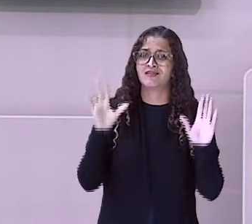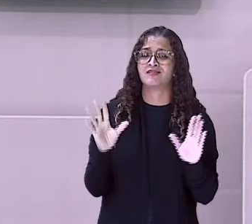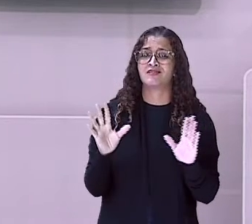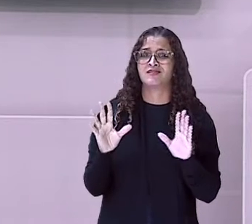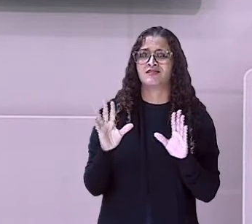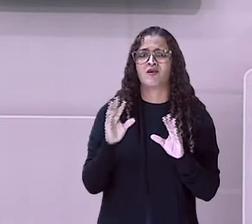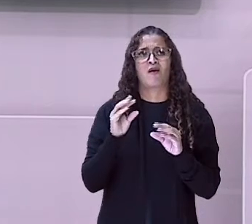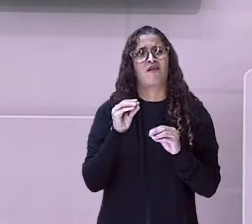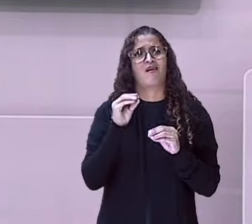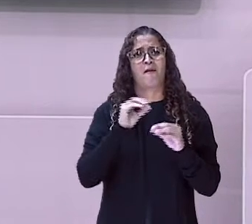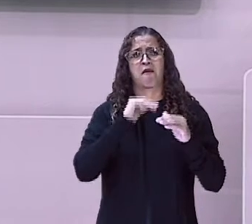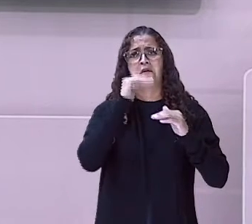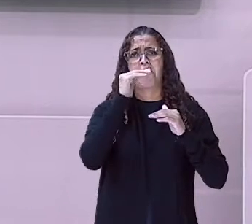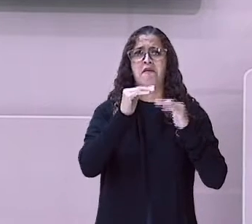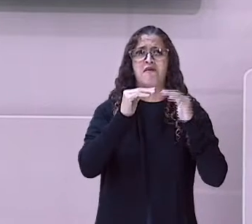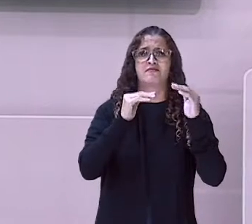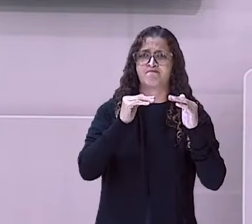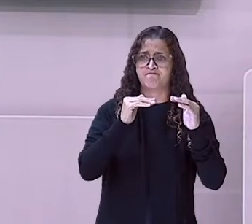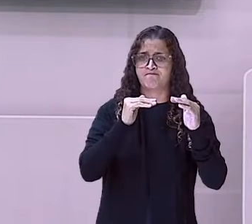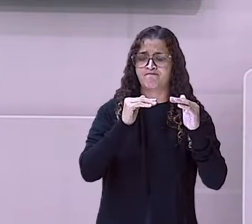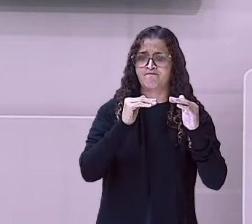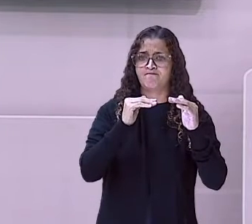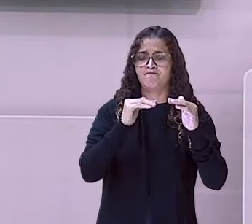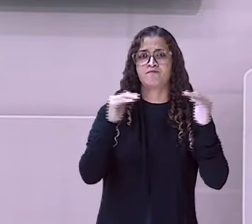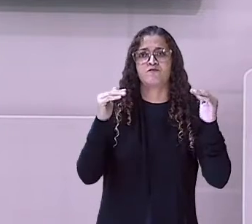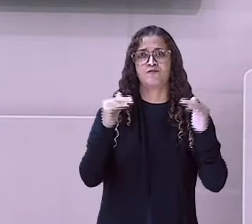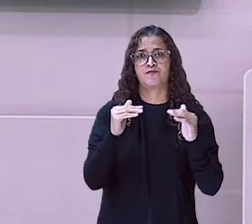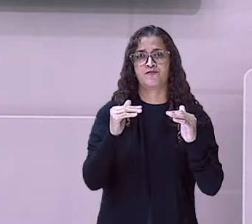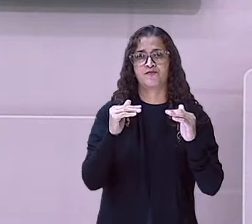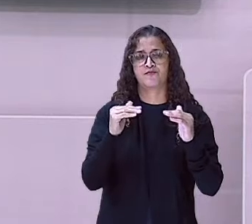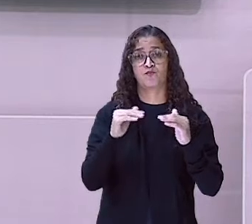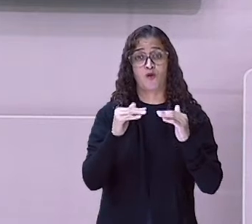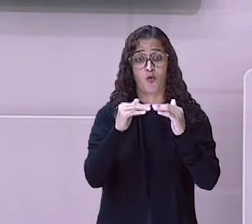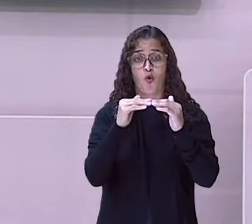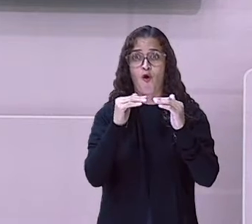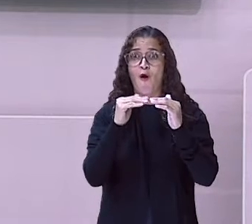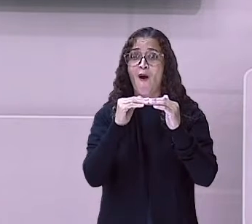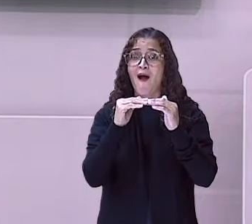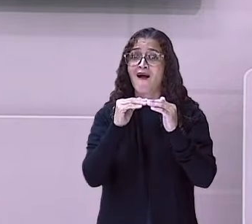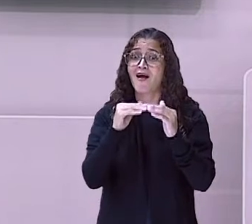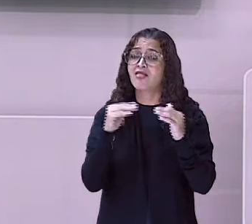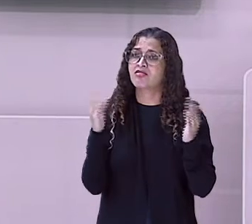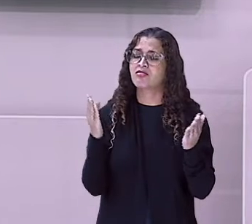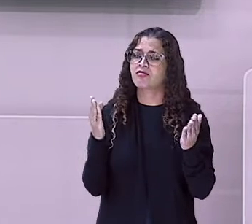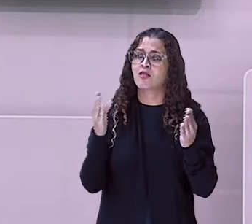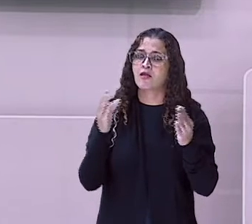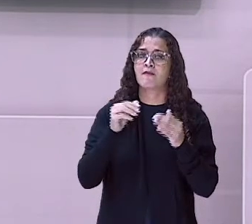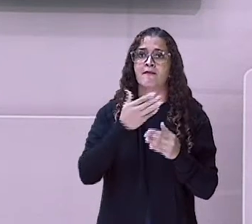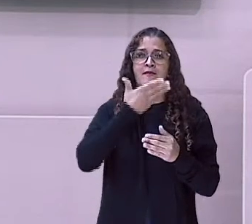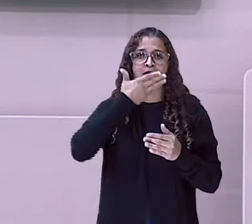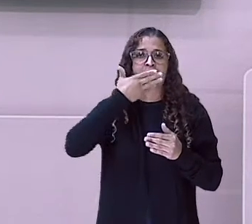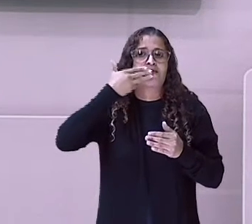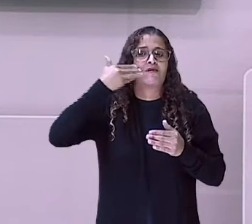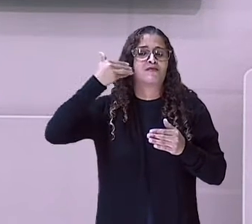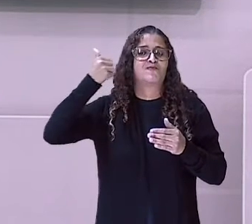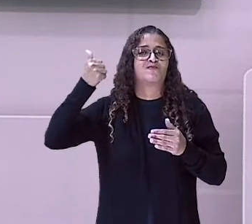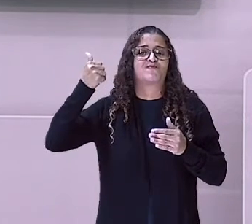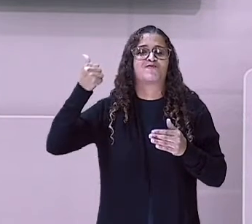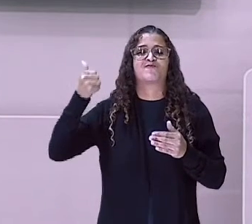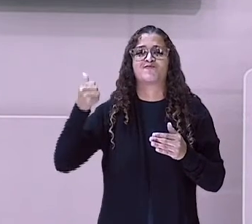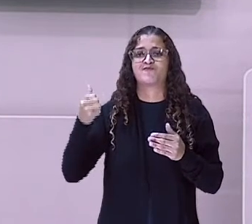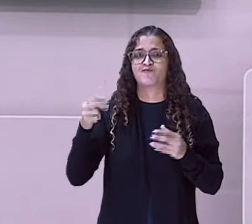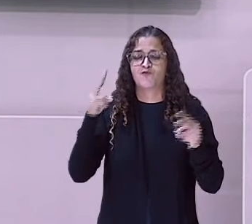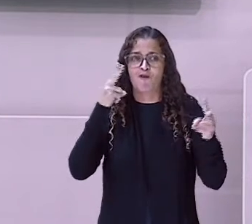uma forma mais autoexplicativa, ela fica de melhor visualização. E essa visualização